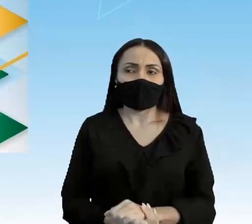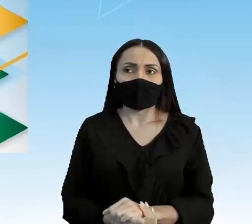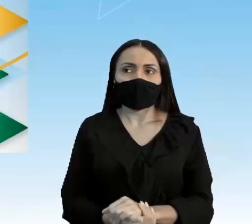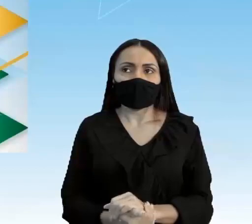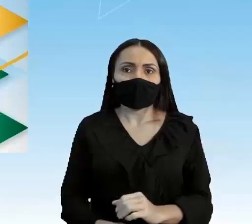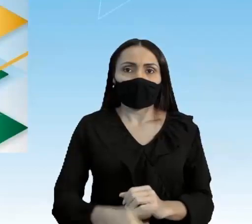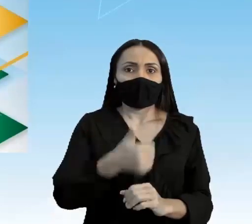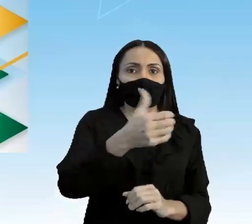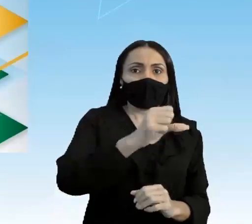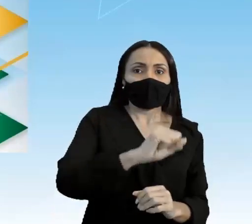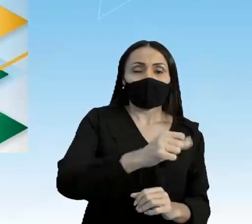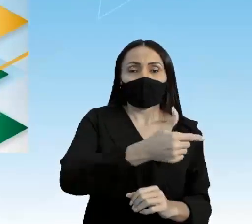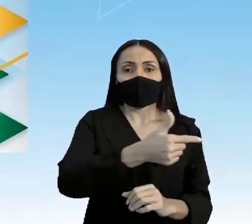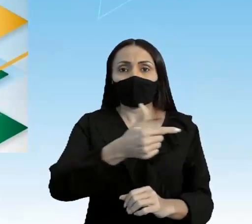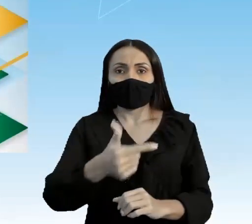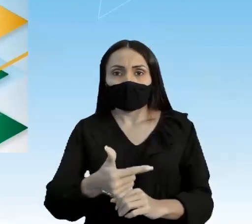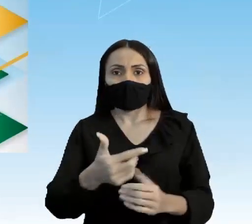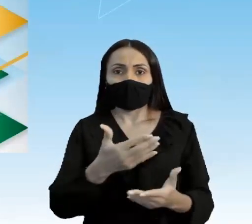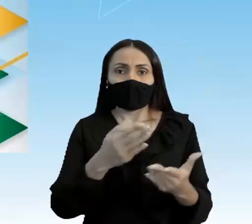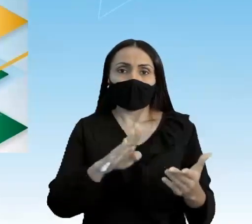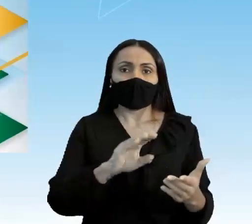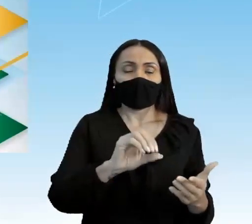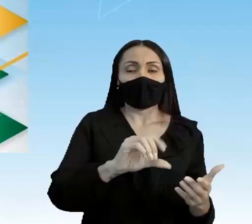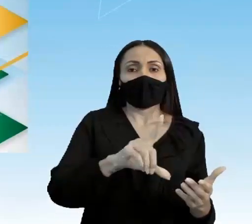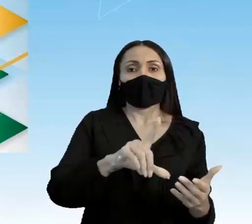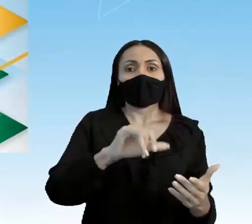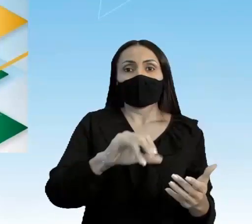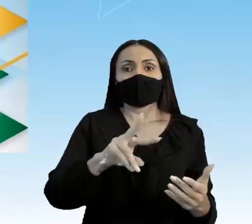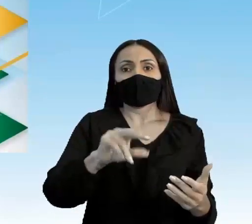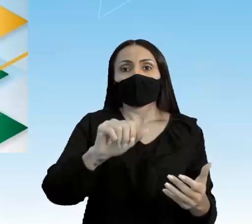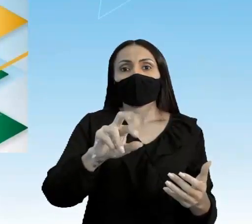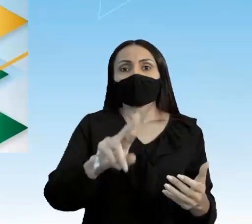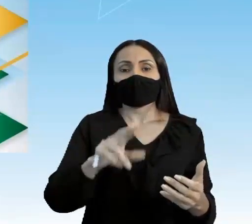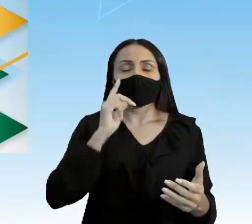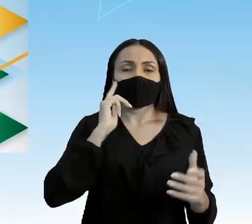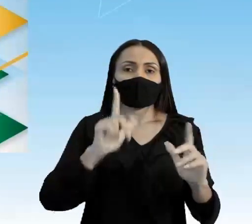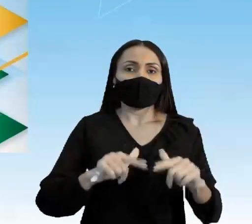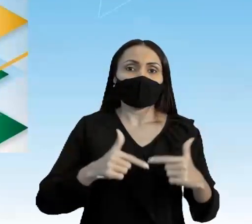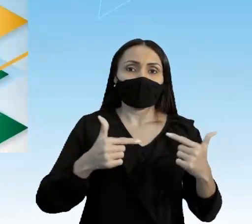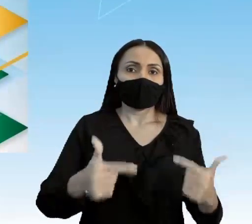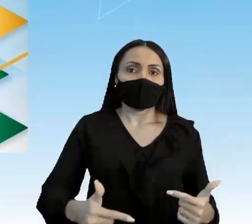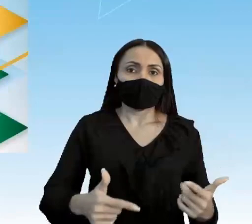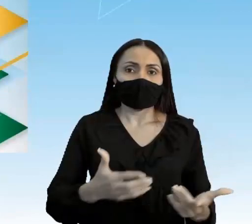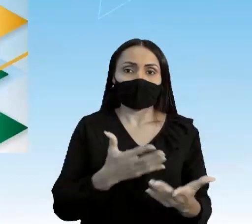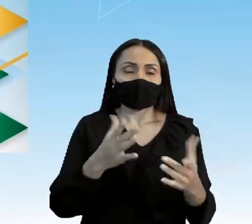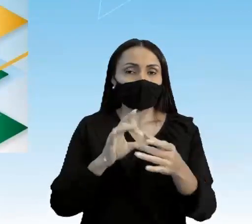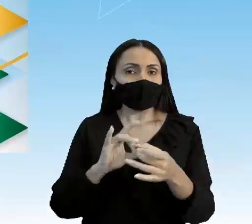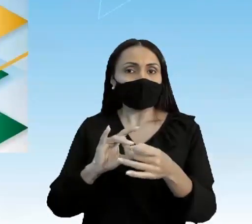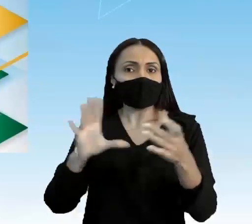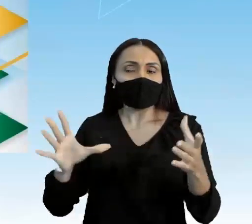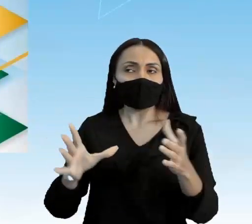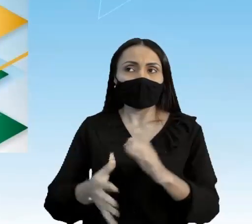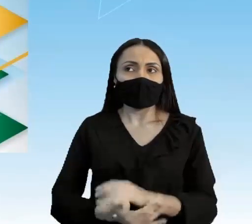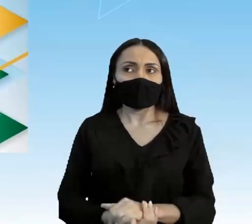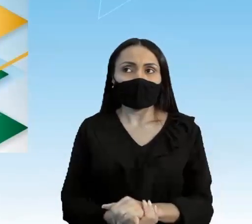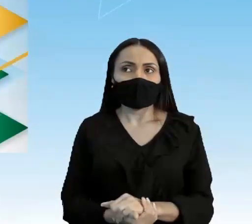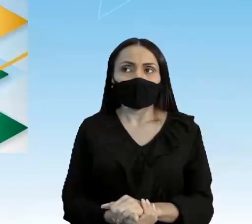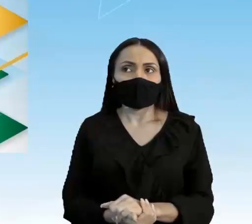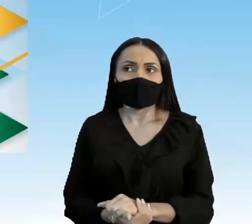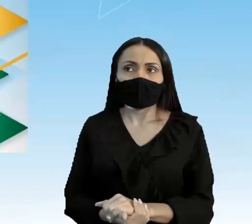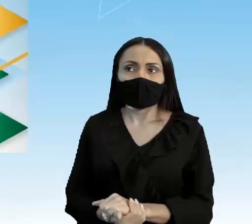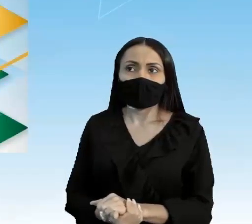Em 1822, Simão Bolívar assumiu a liderança da luta de libertação contra as forças